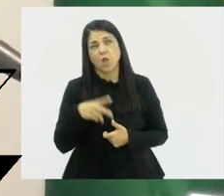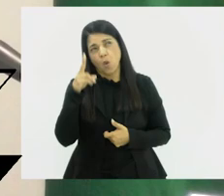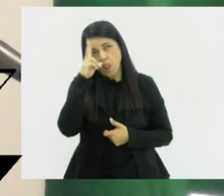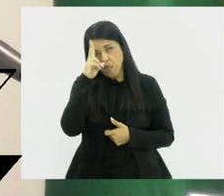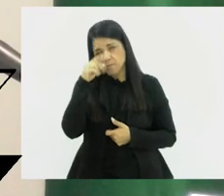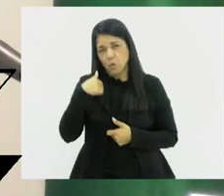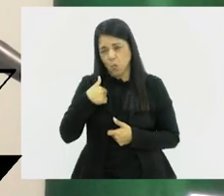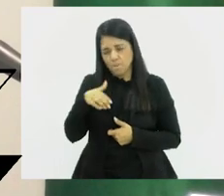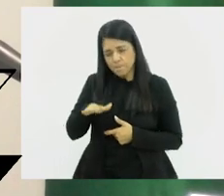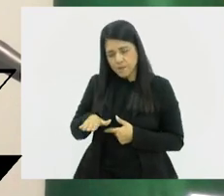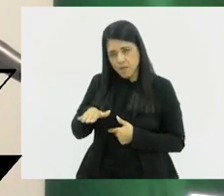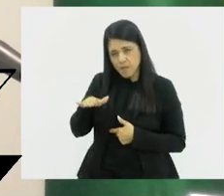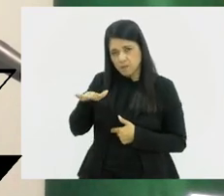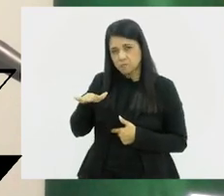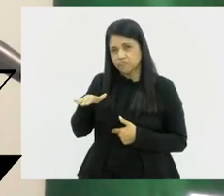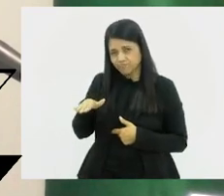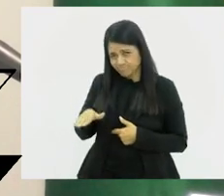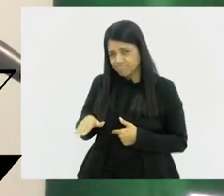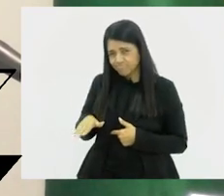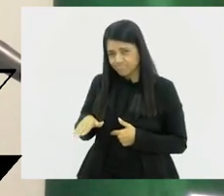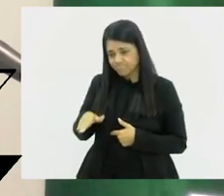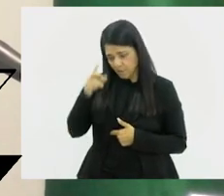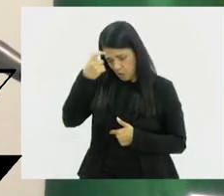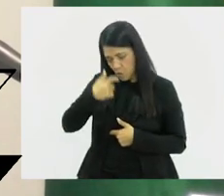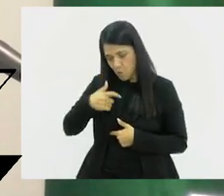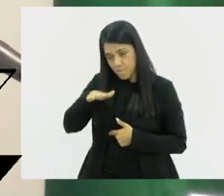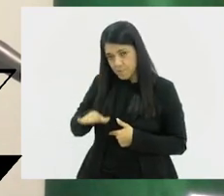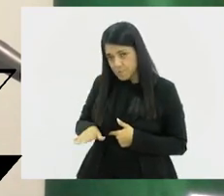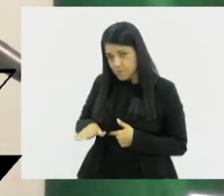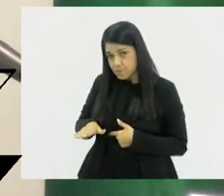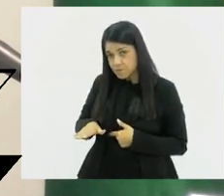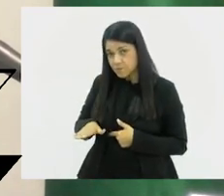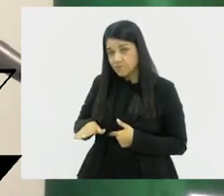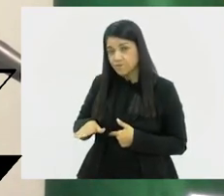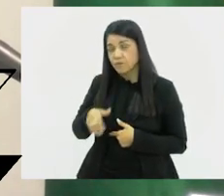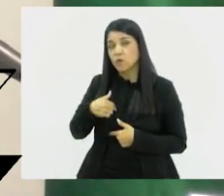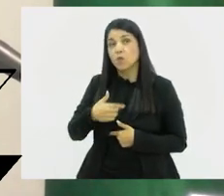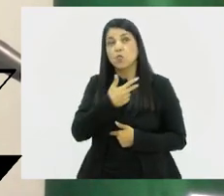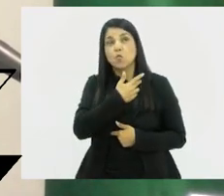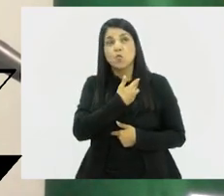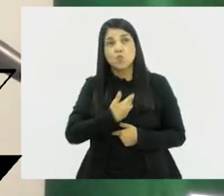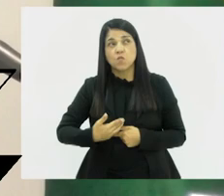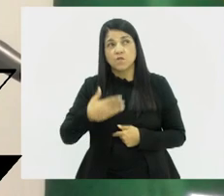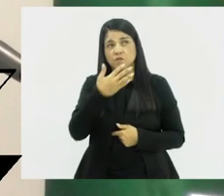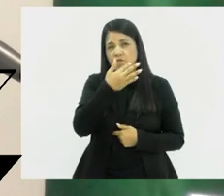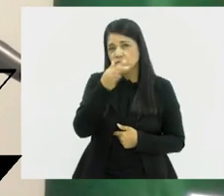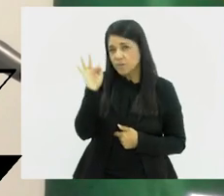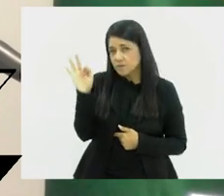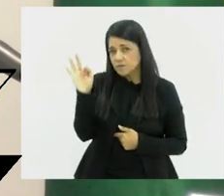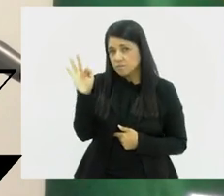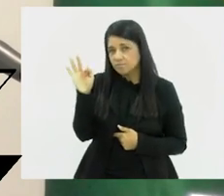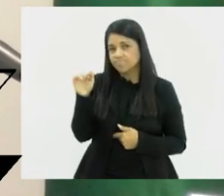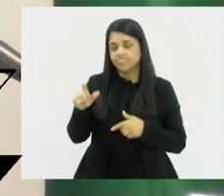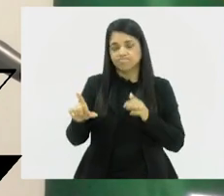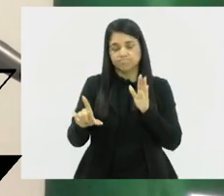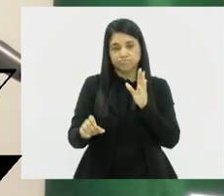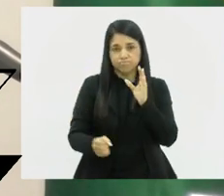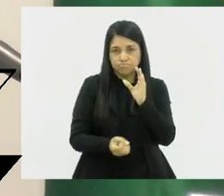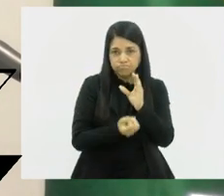pequeno, mais novo, que quando o governo federal fez uma